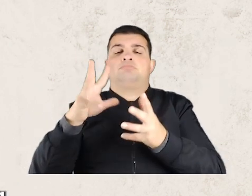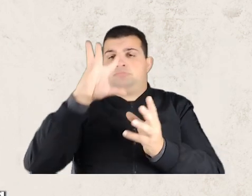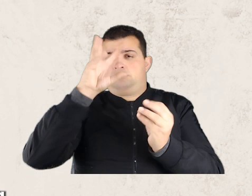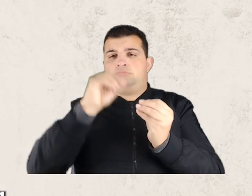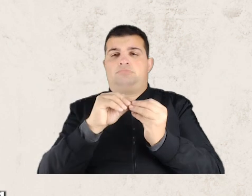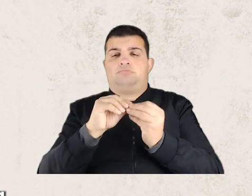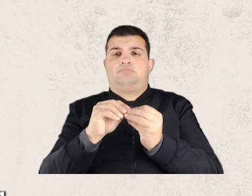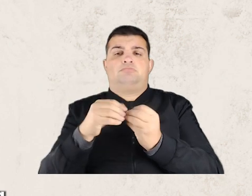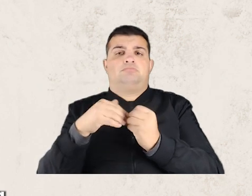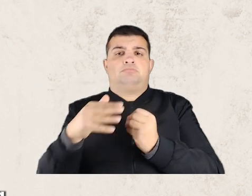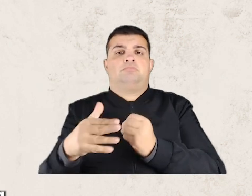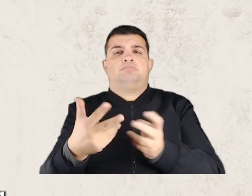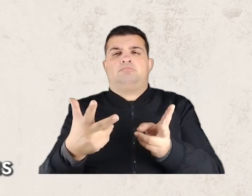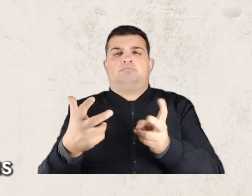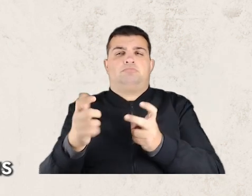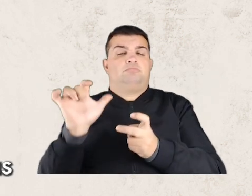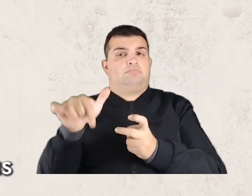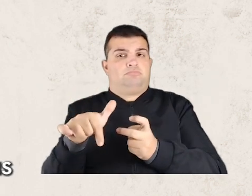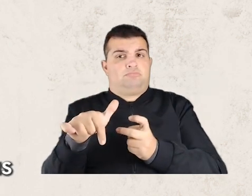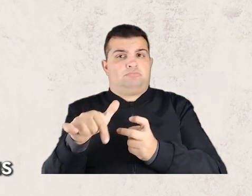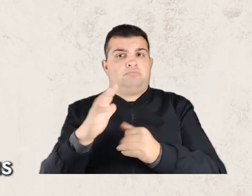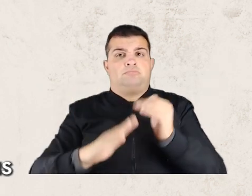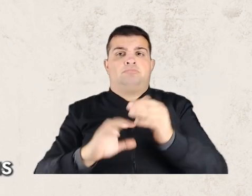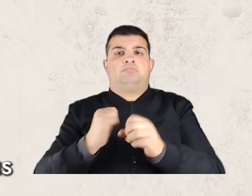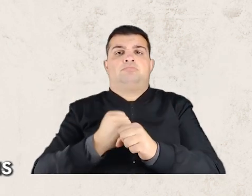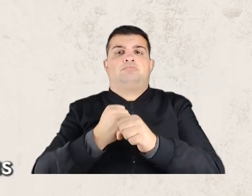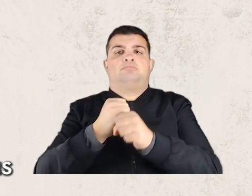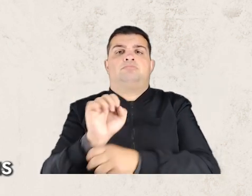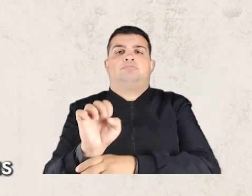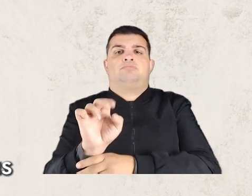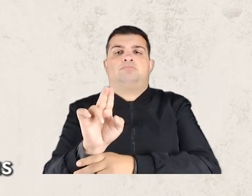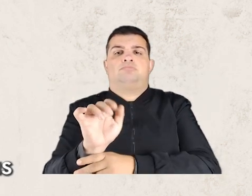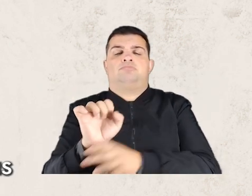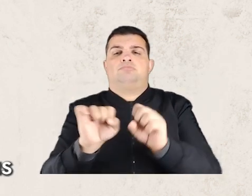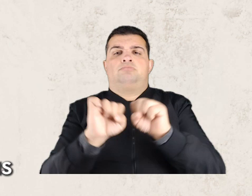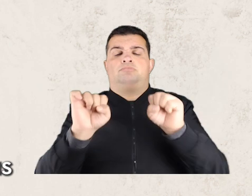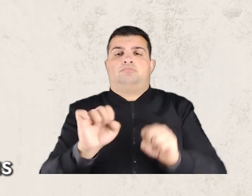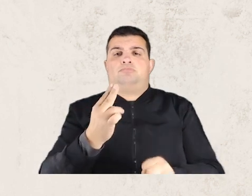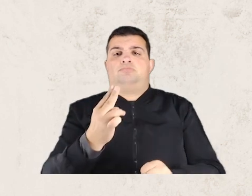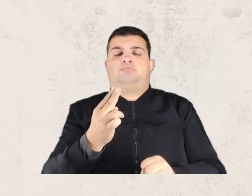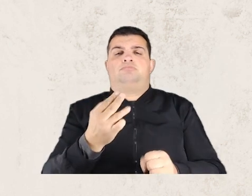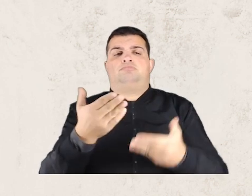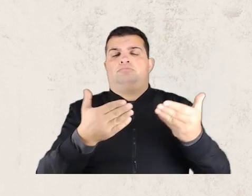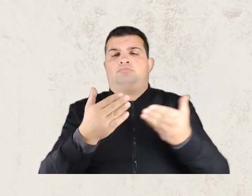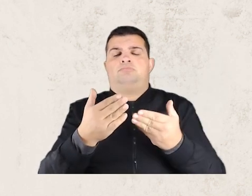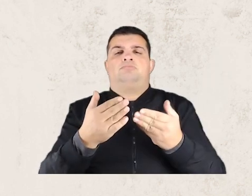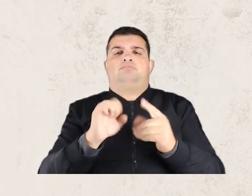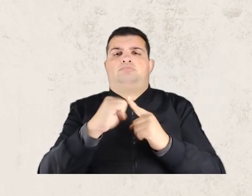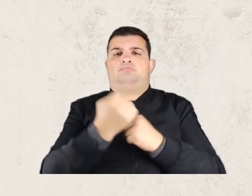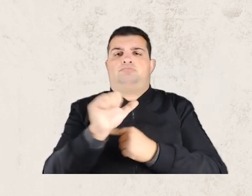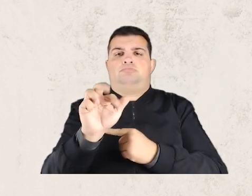psicologia, que o compromisso social se consolida como campo de atuação das psicólogas e dos psicólogos do Brasil. E o impacto